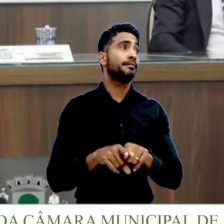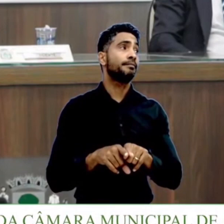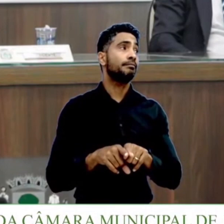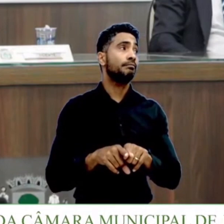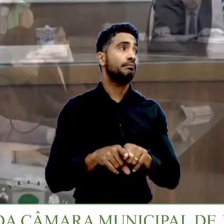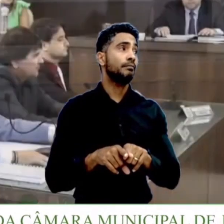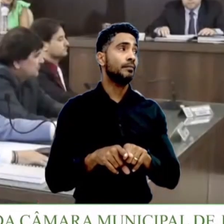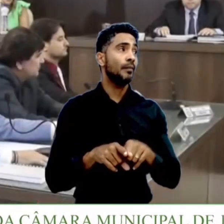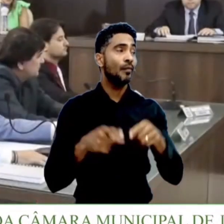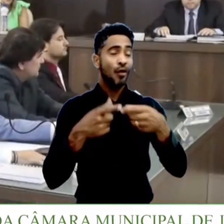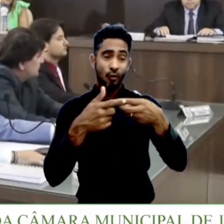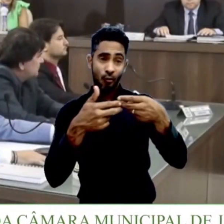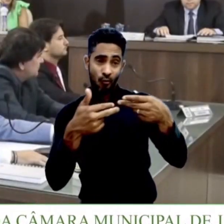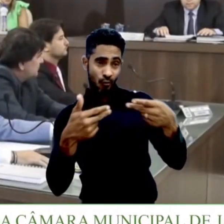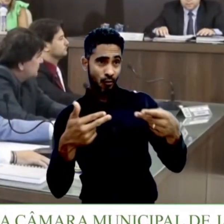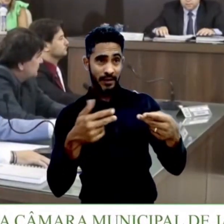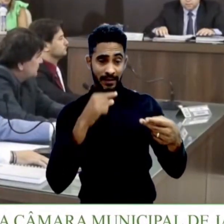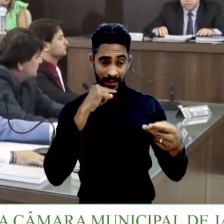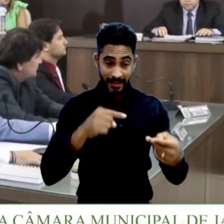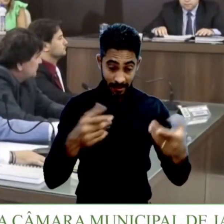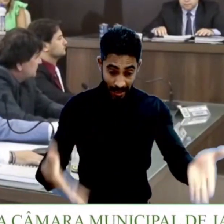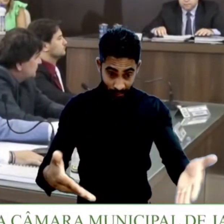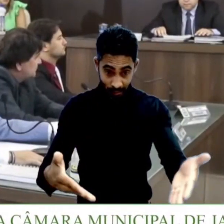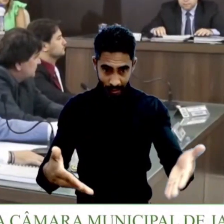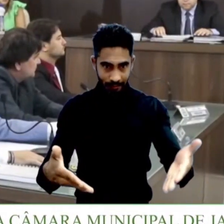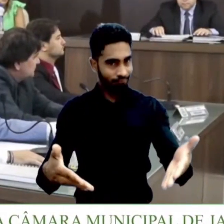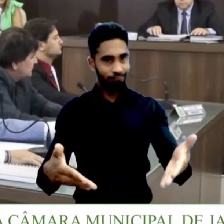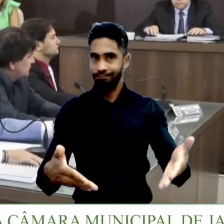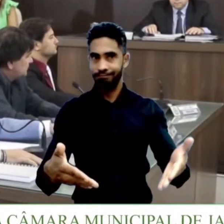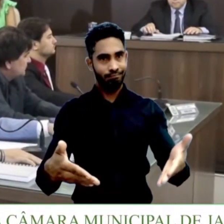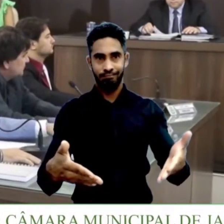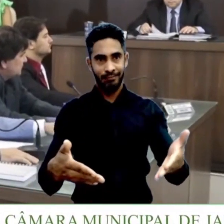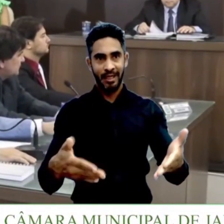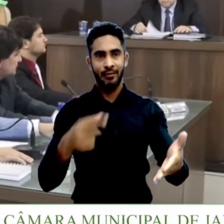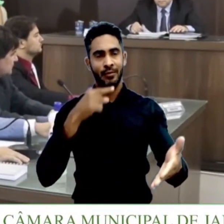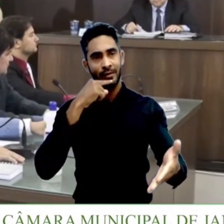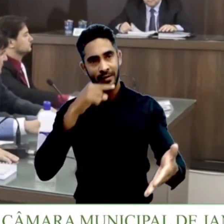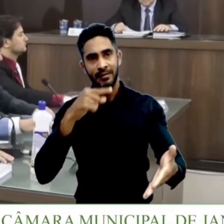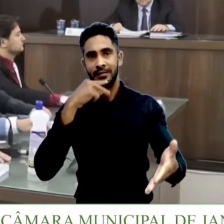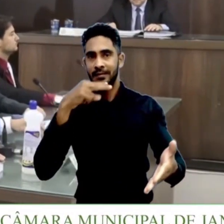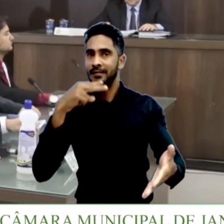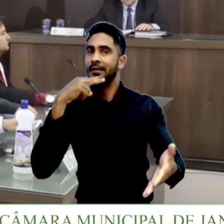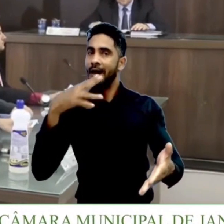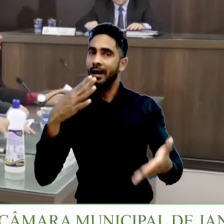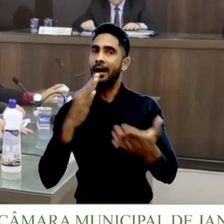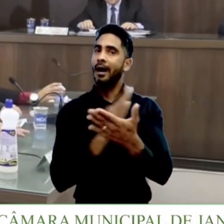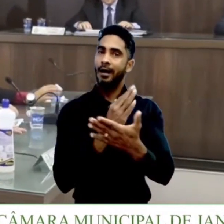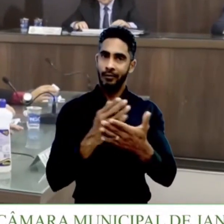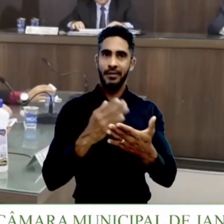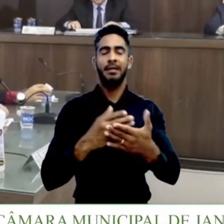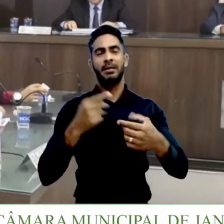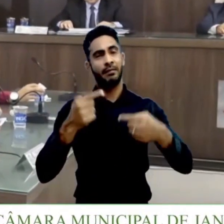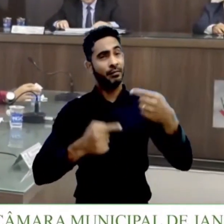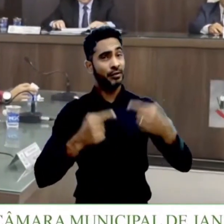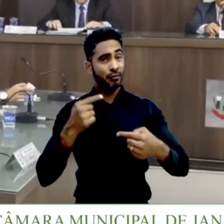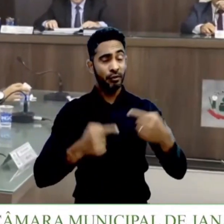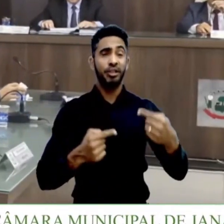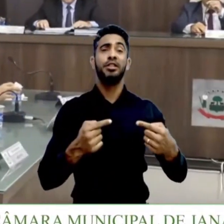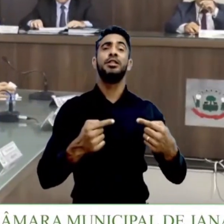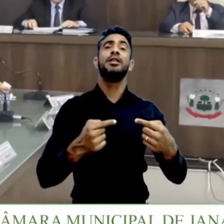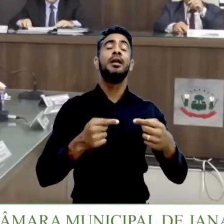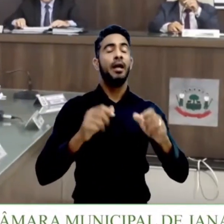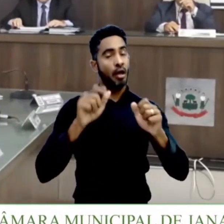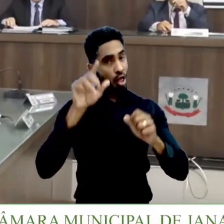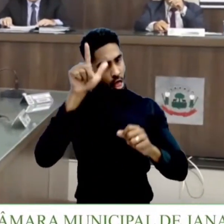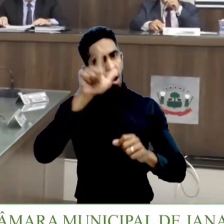Não é uma coisa que a gente vai, essa semana resolve, não. Vai ser aí algumas semanas, a gente vai discutir o máximo possível e,